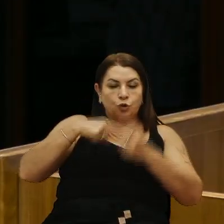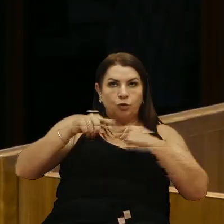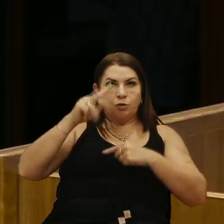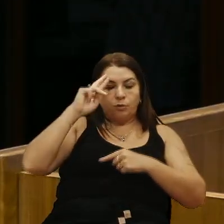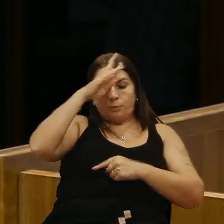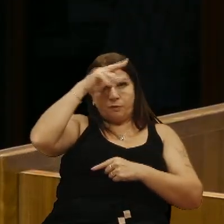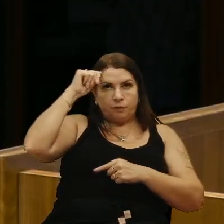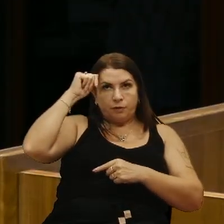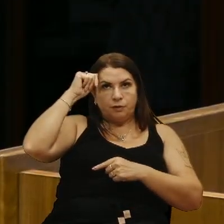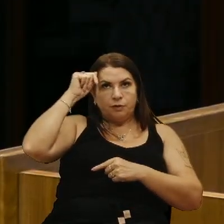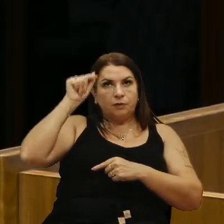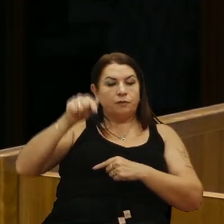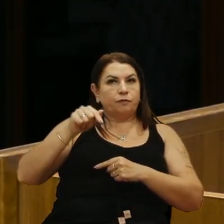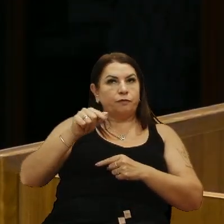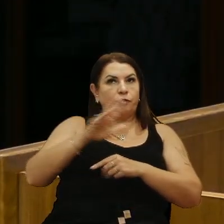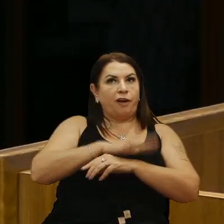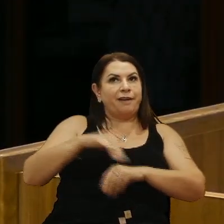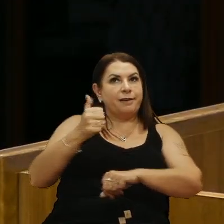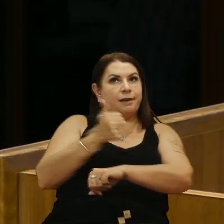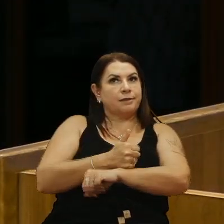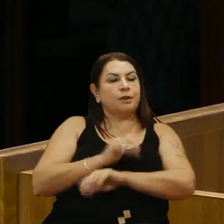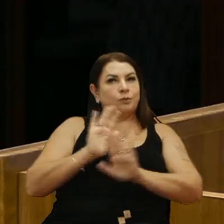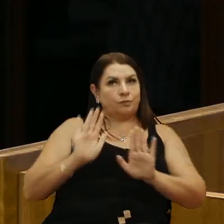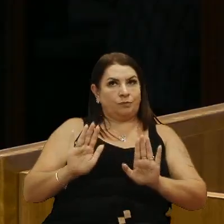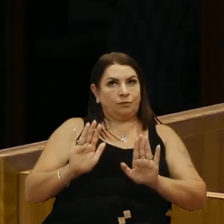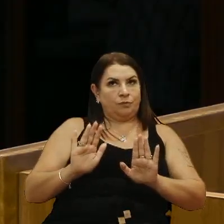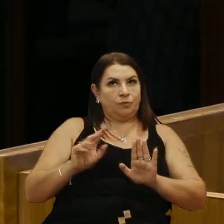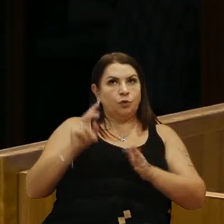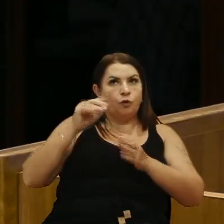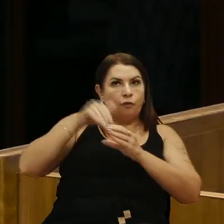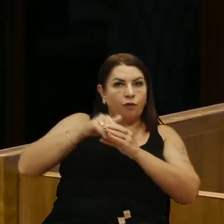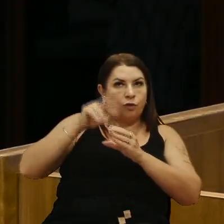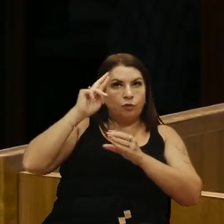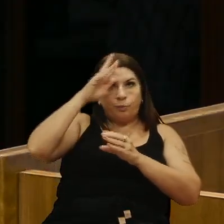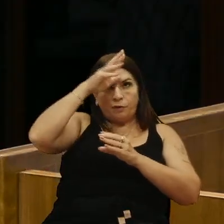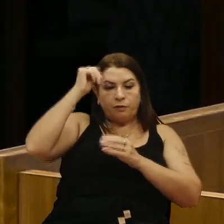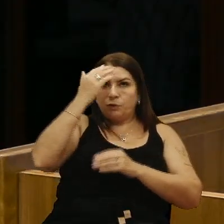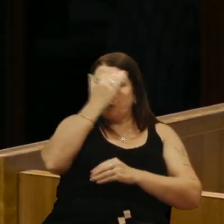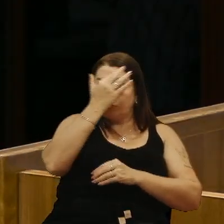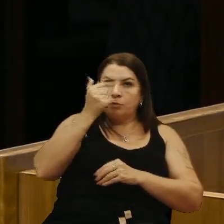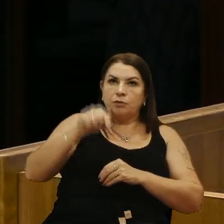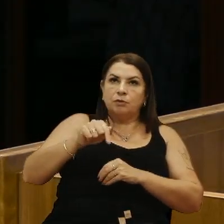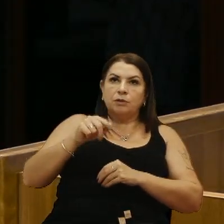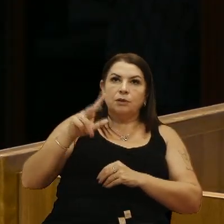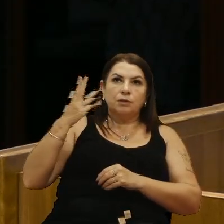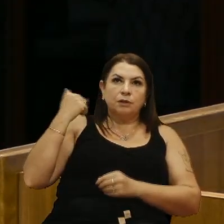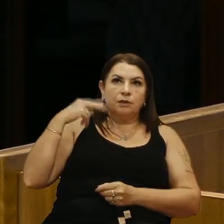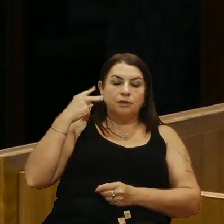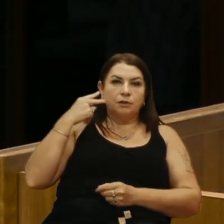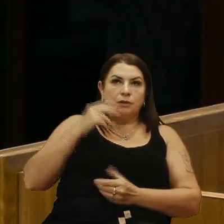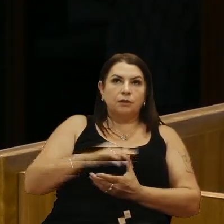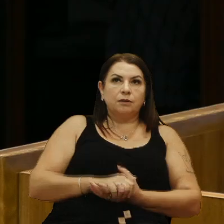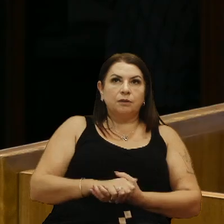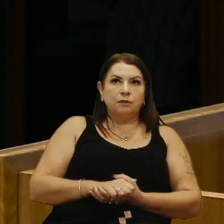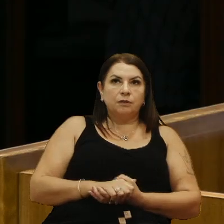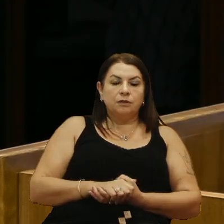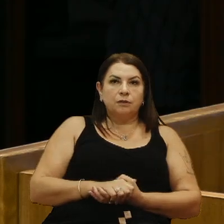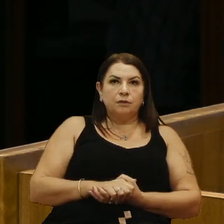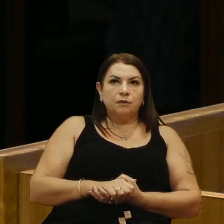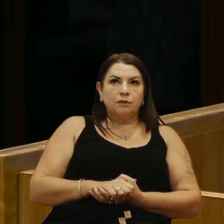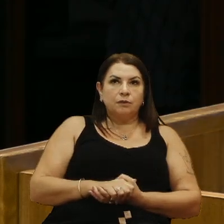Poder Legislativo foi cassado com o voto do prefeito Adiló, que à época era vereador. Várias vezes votou por